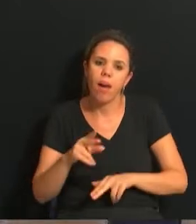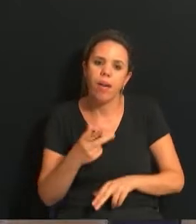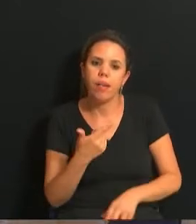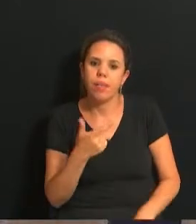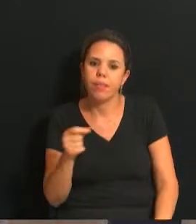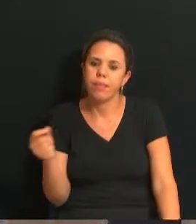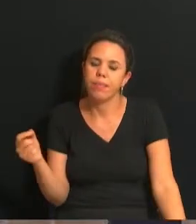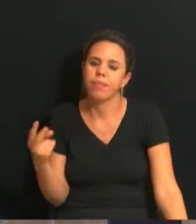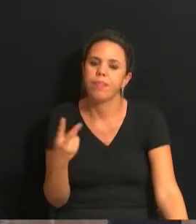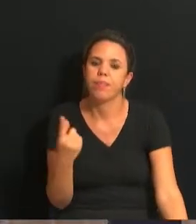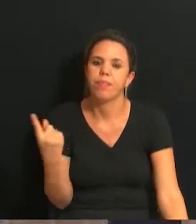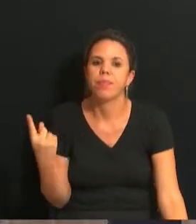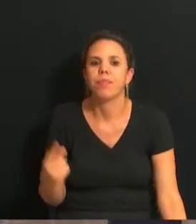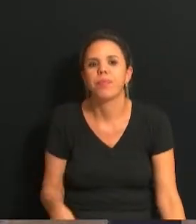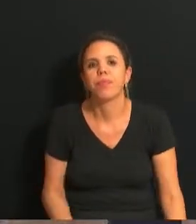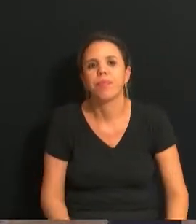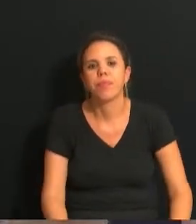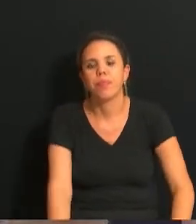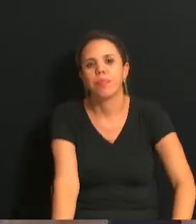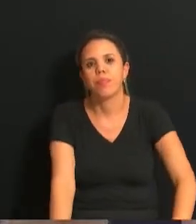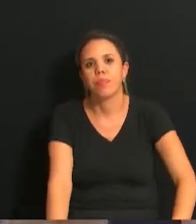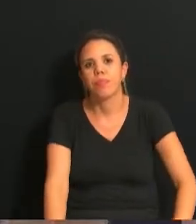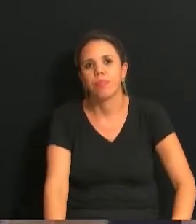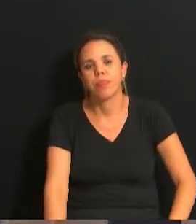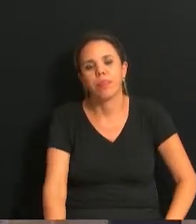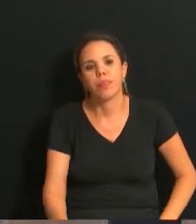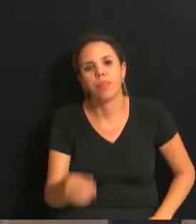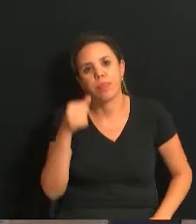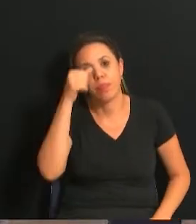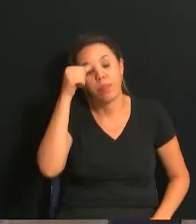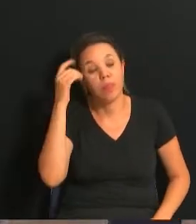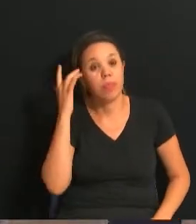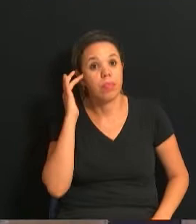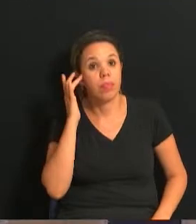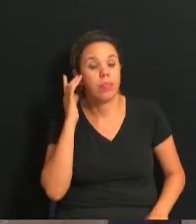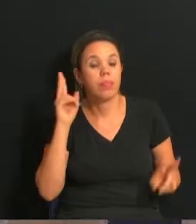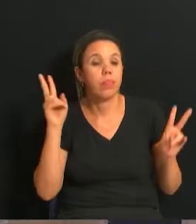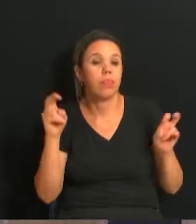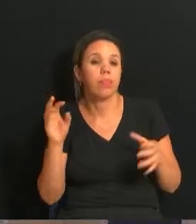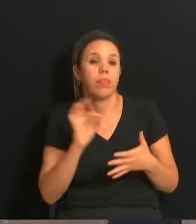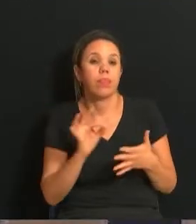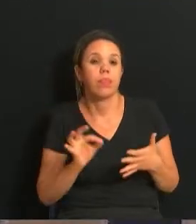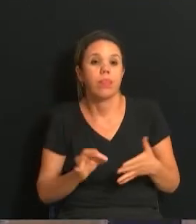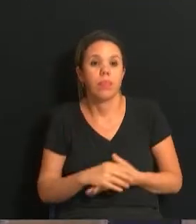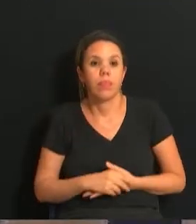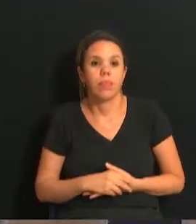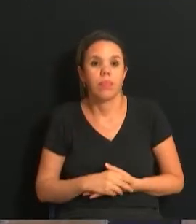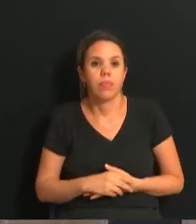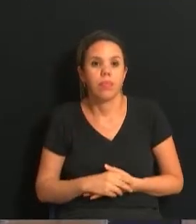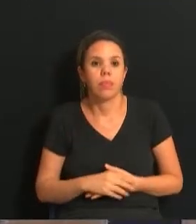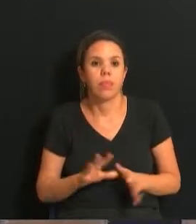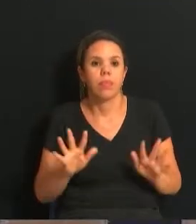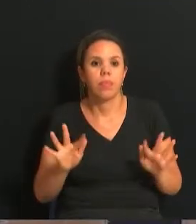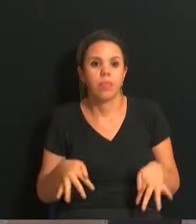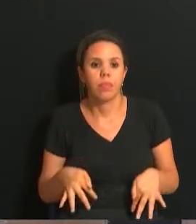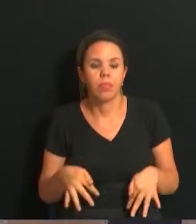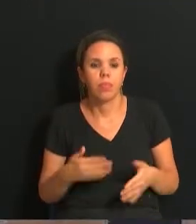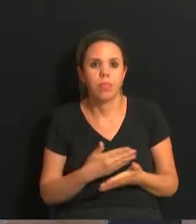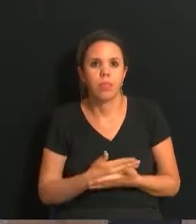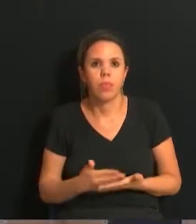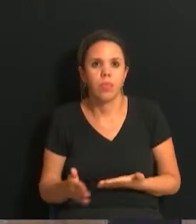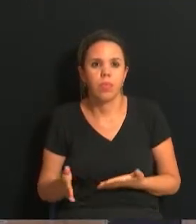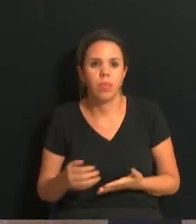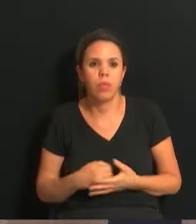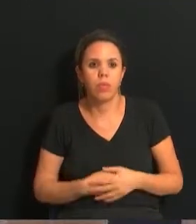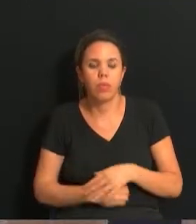para 2021. Vejam, então, eu acho que tem algumas questões aqui que eu quero. Para encerrar essa introdução, eu